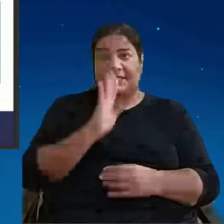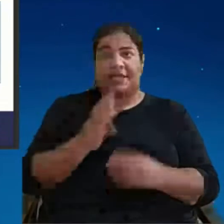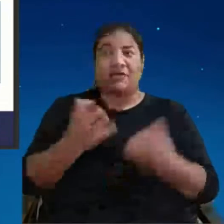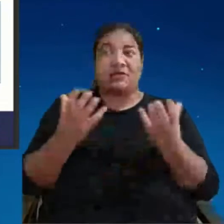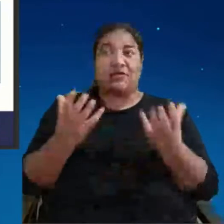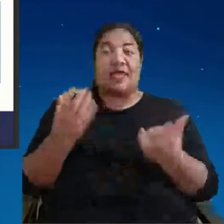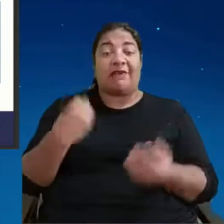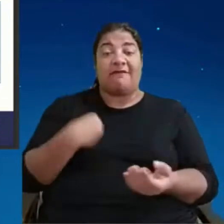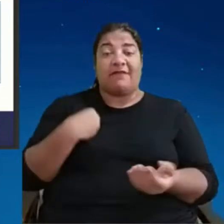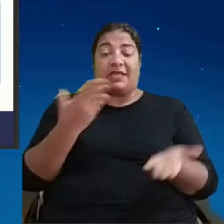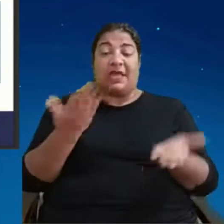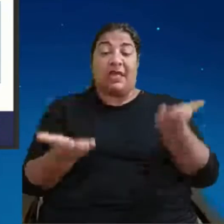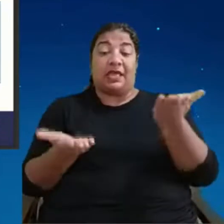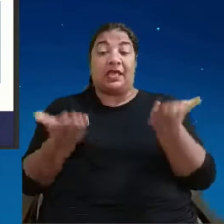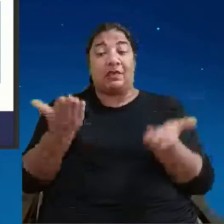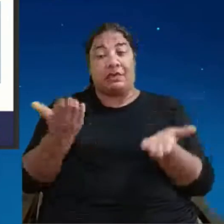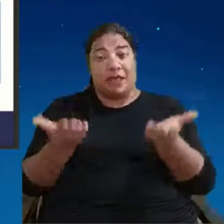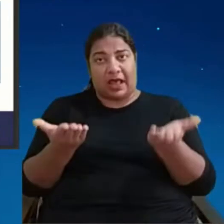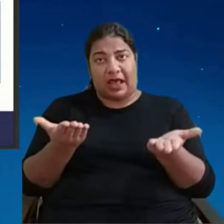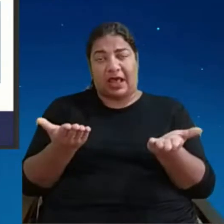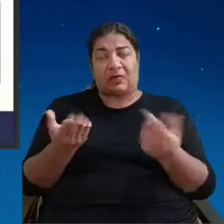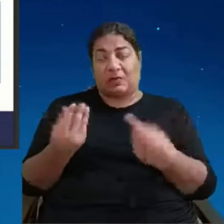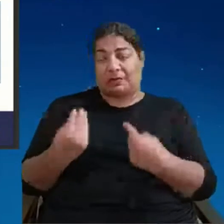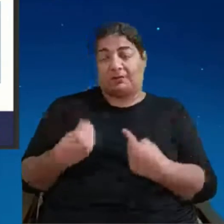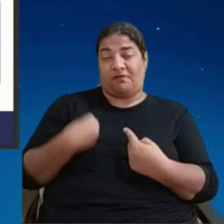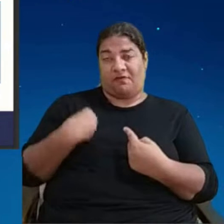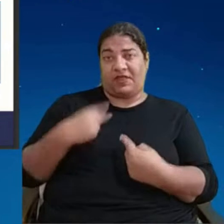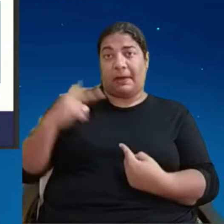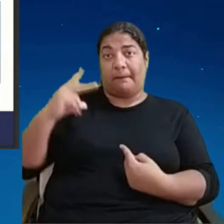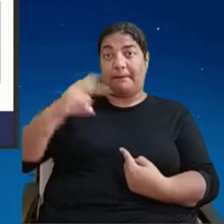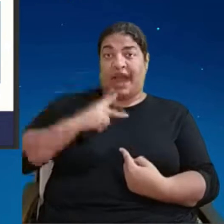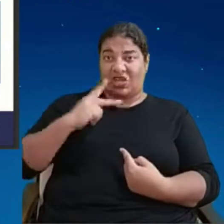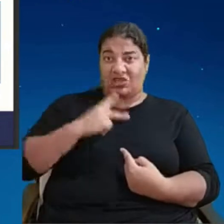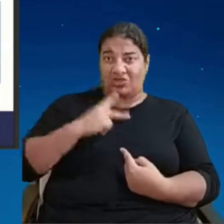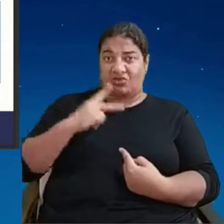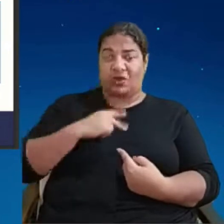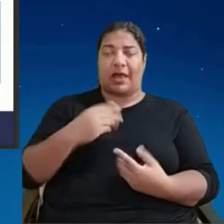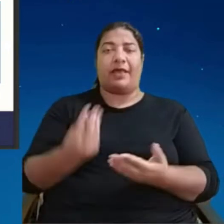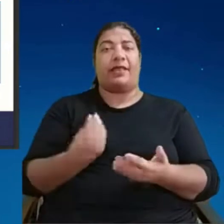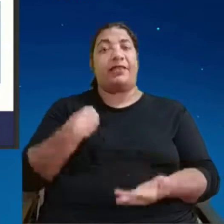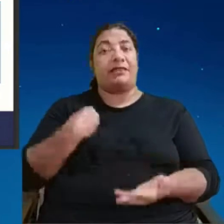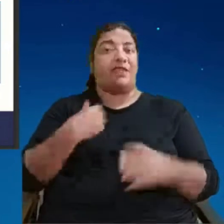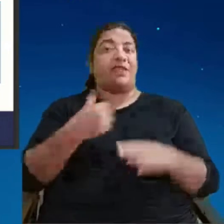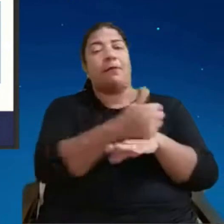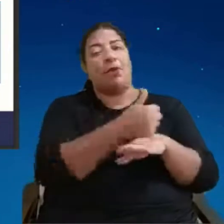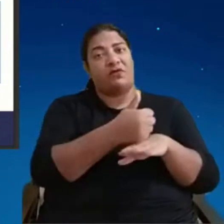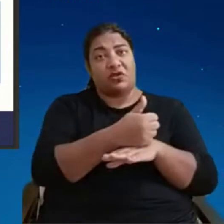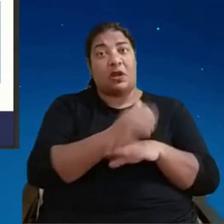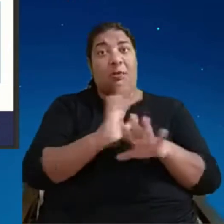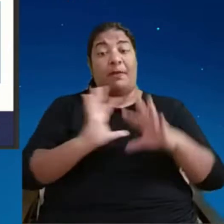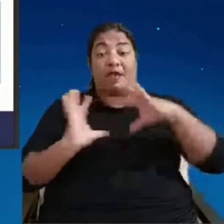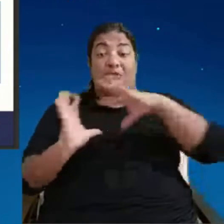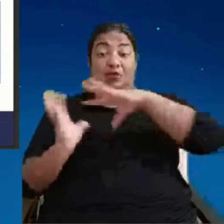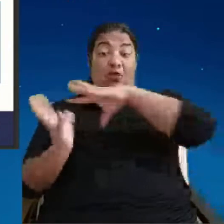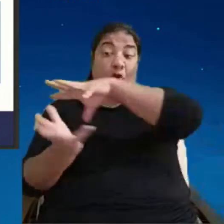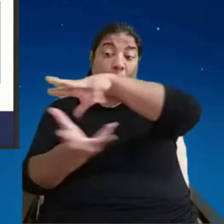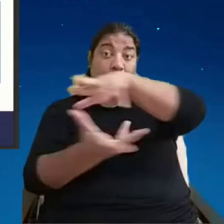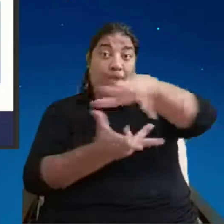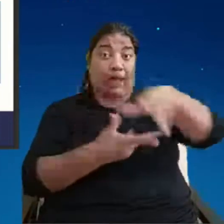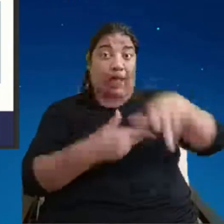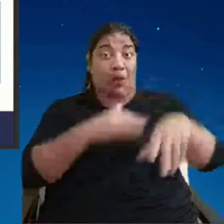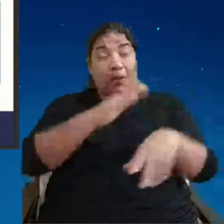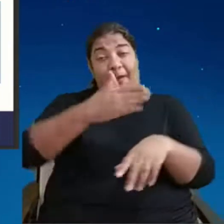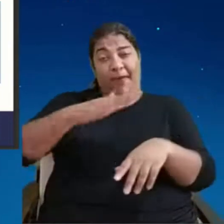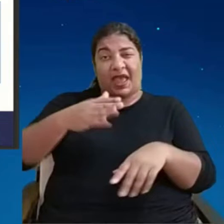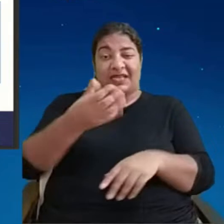com a sua vida profissional, sendo que a média global é de 67%. Olha, para a gente prestar atenção. Novos modelos de